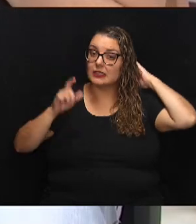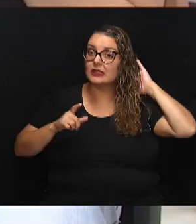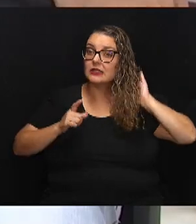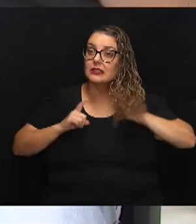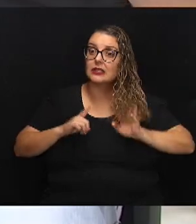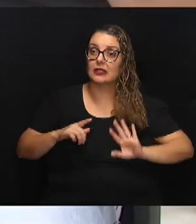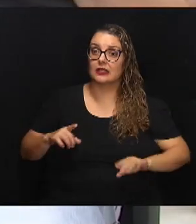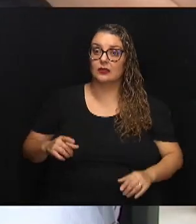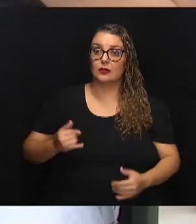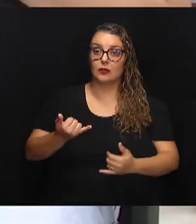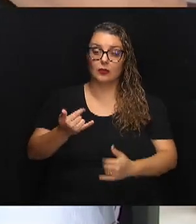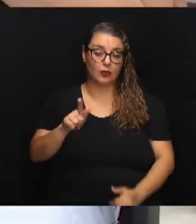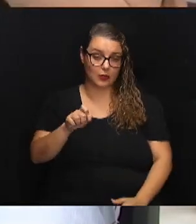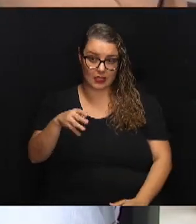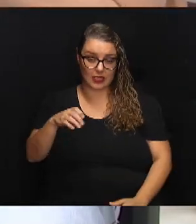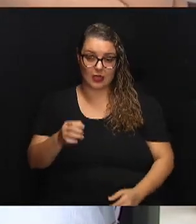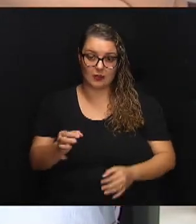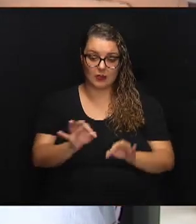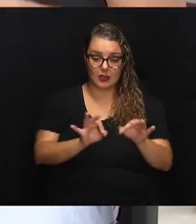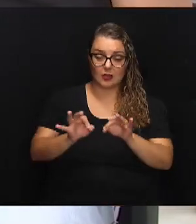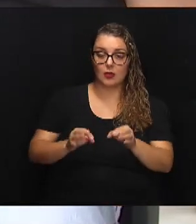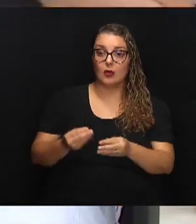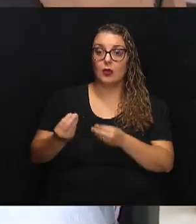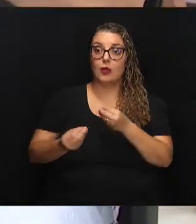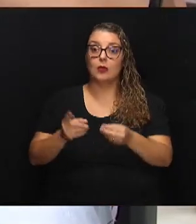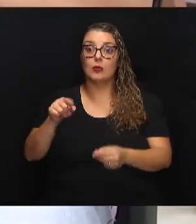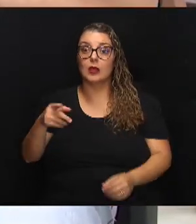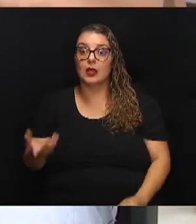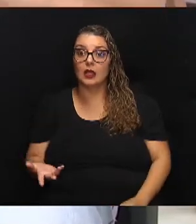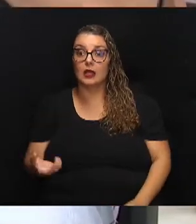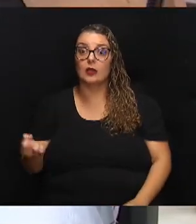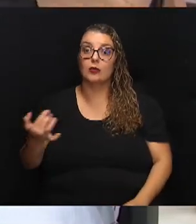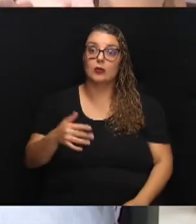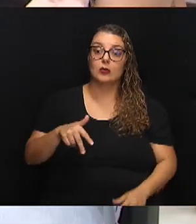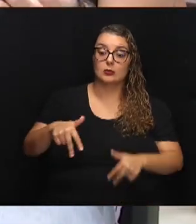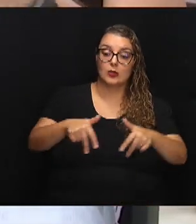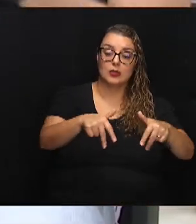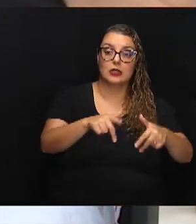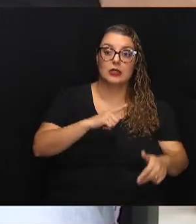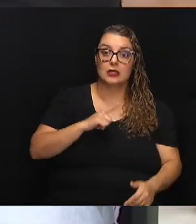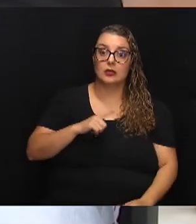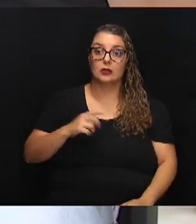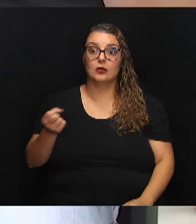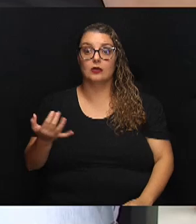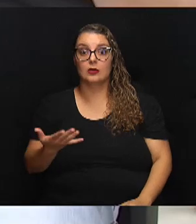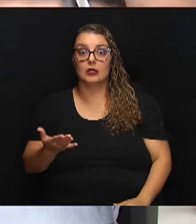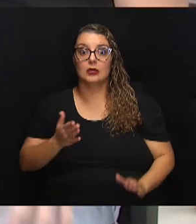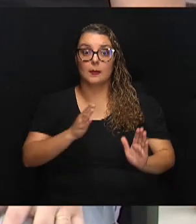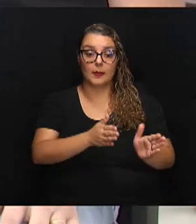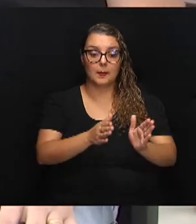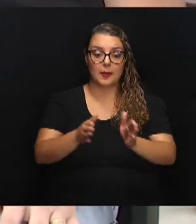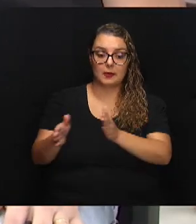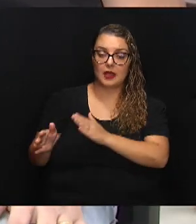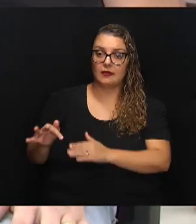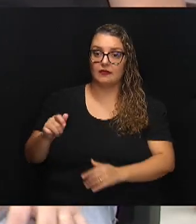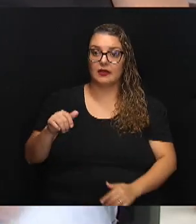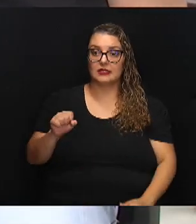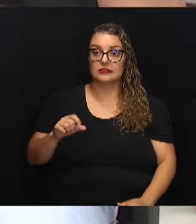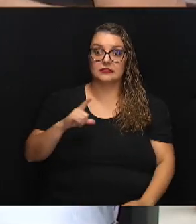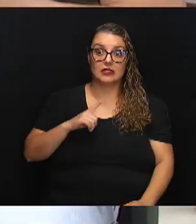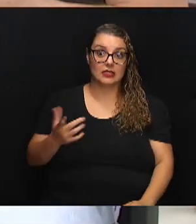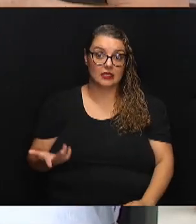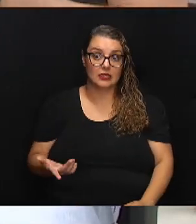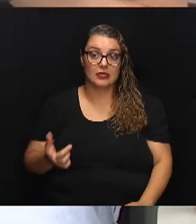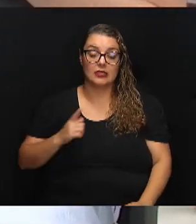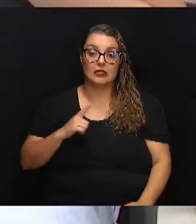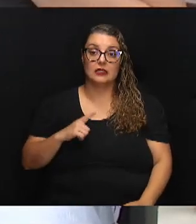é o cara que bola o projeto, do que vai ser, quantos personagens tem, quantos inimigos vão ter, quantas fases vai ter, né? Tem também